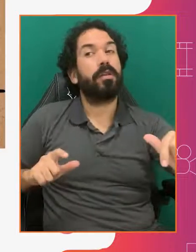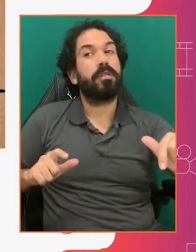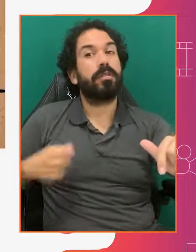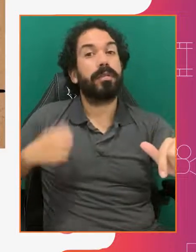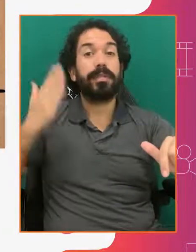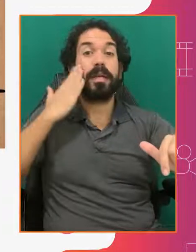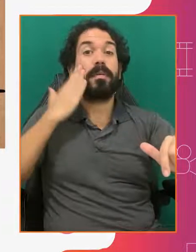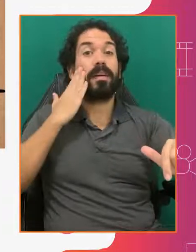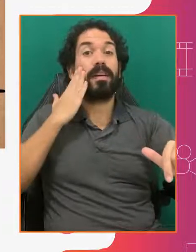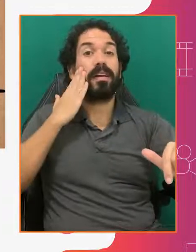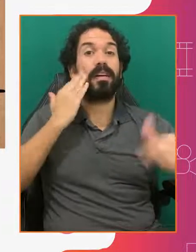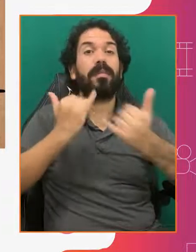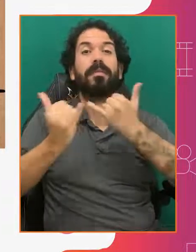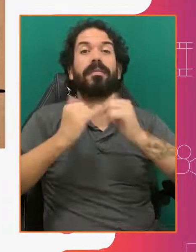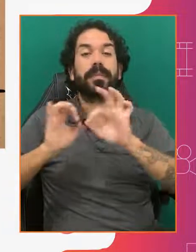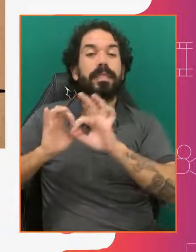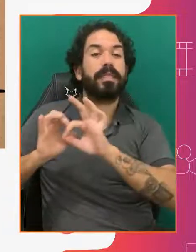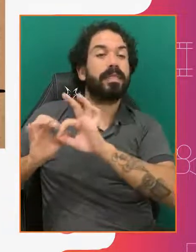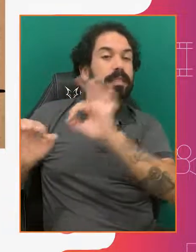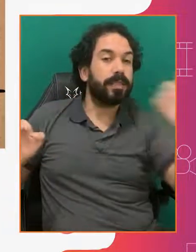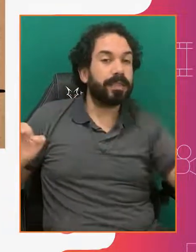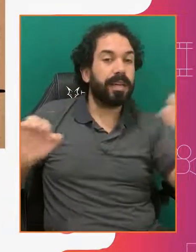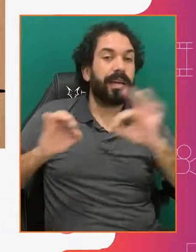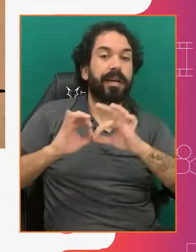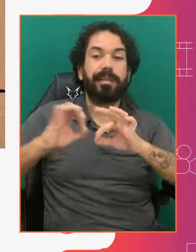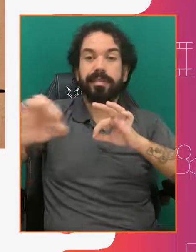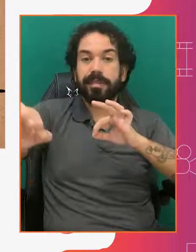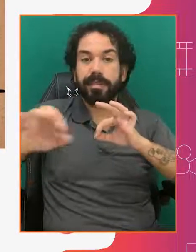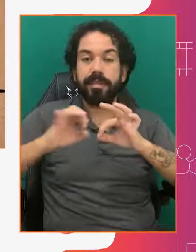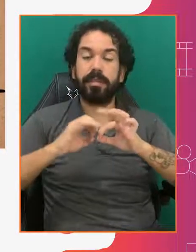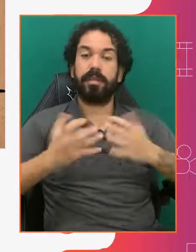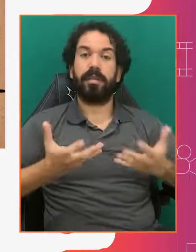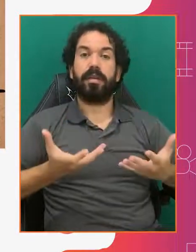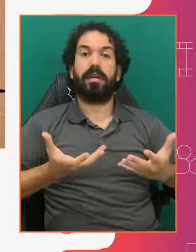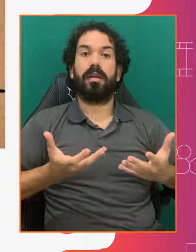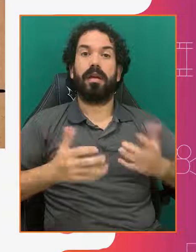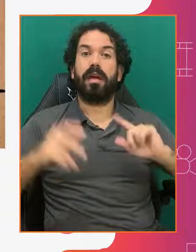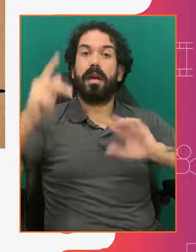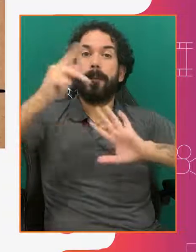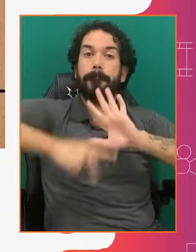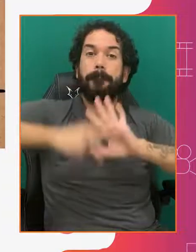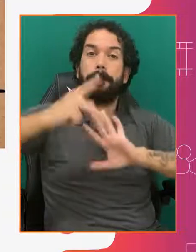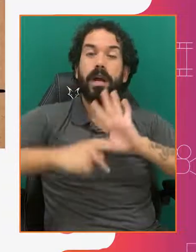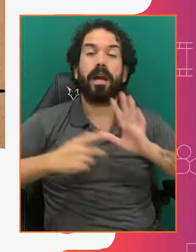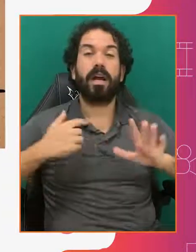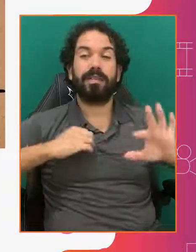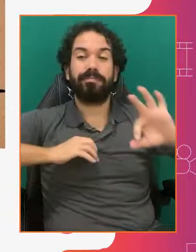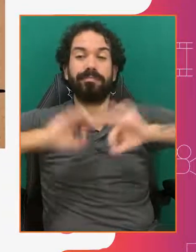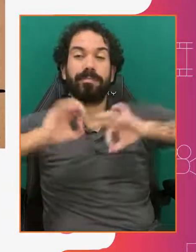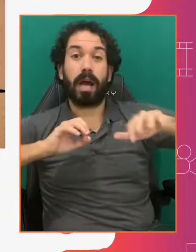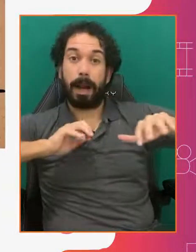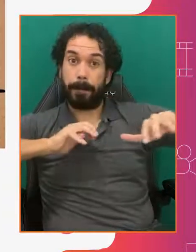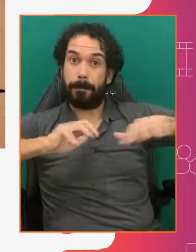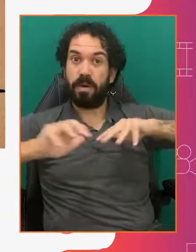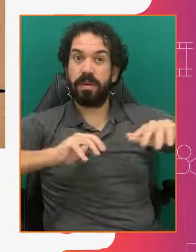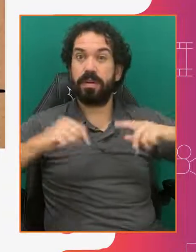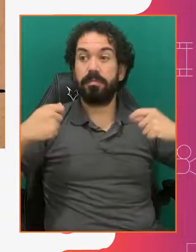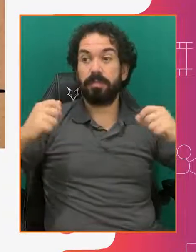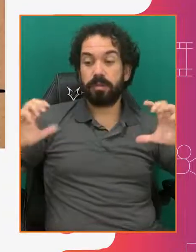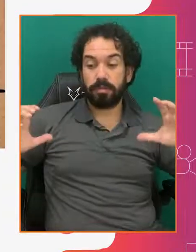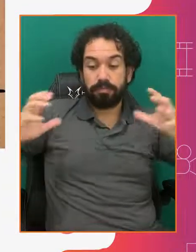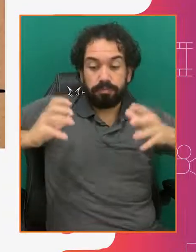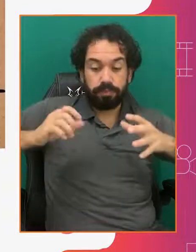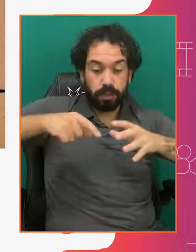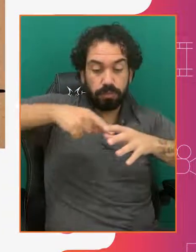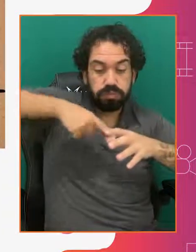quadros, como calcular distâncias ou fazer o planejamento de algum movimento que precisa